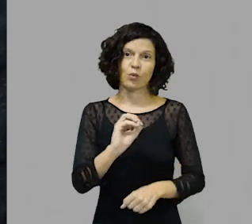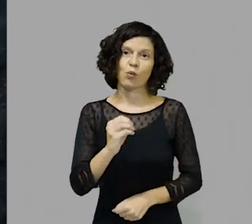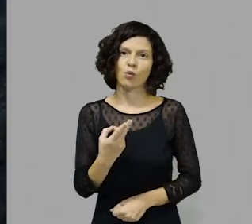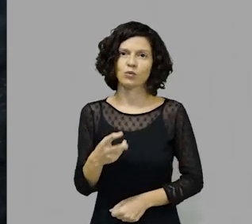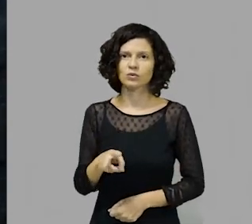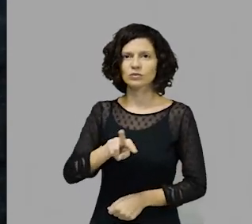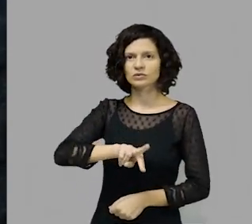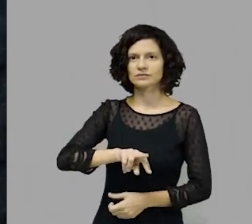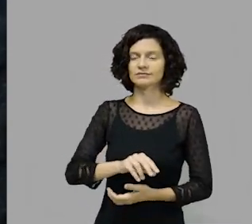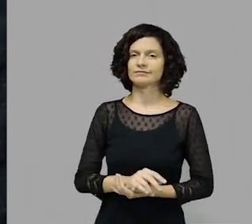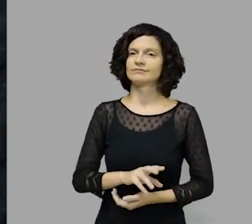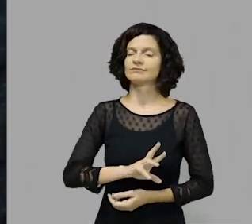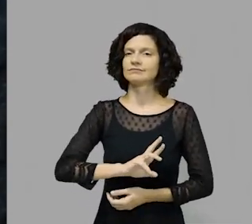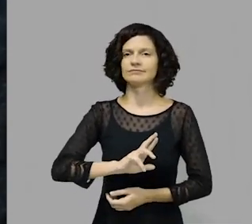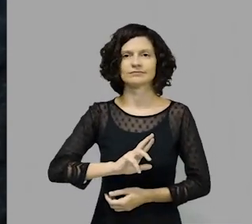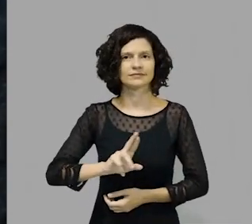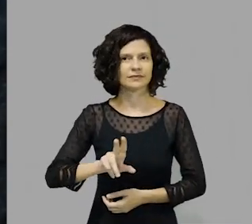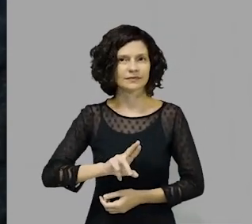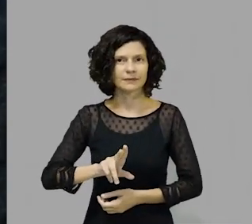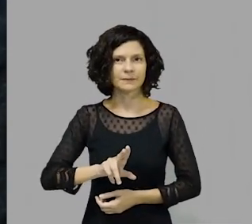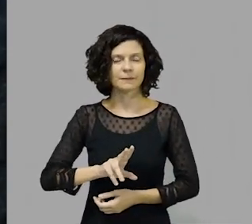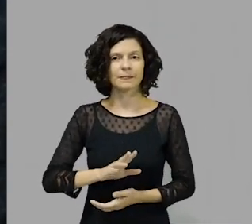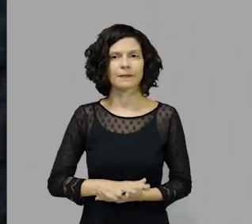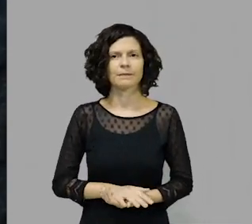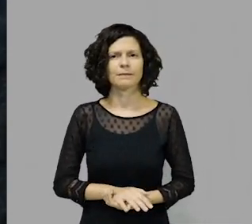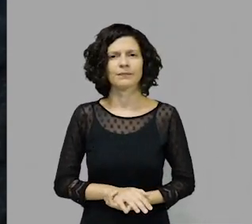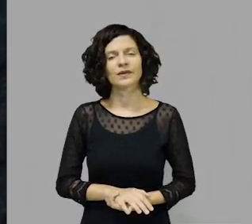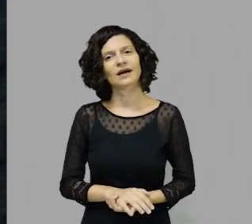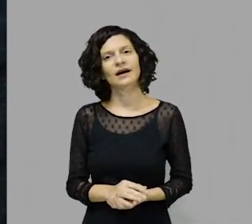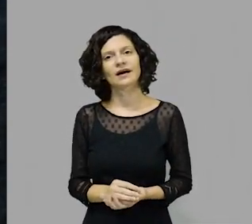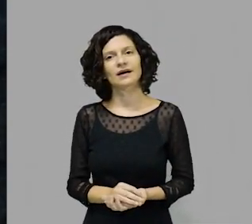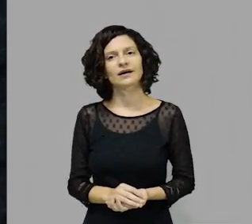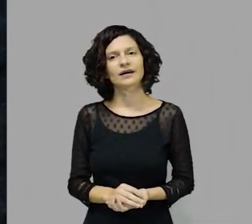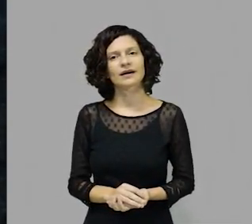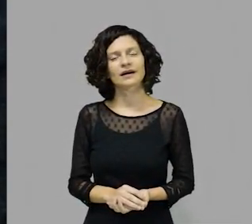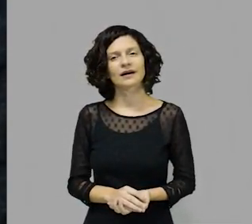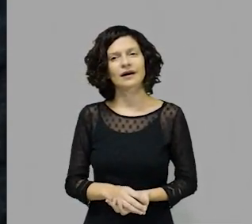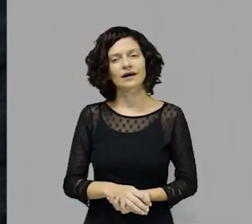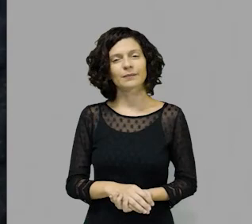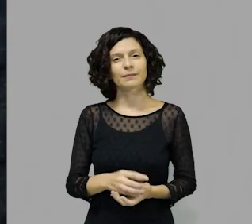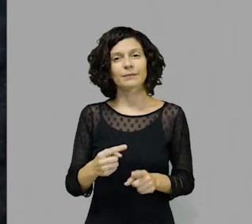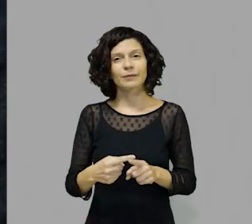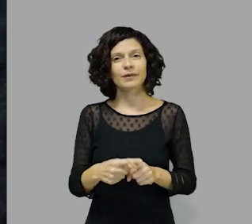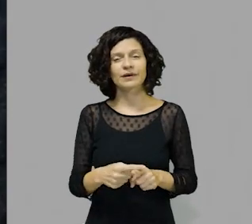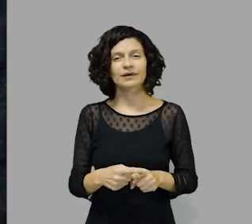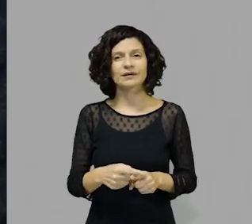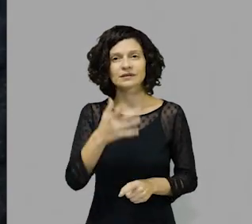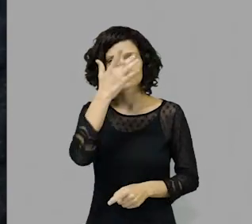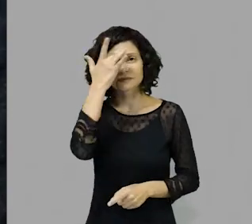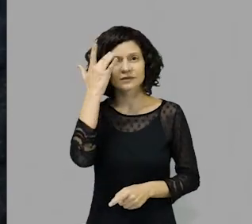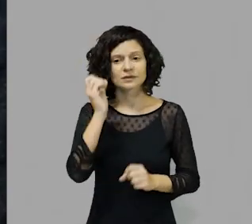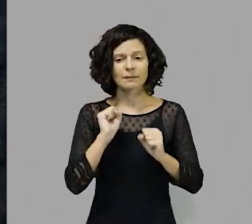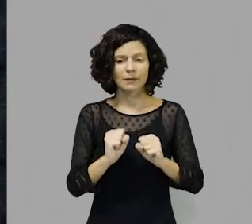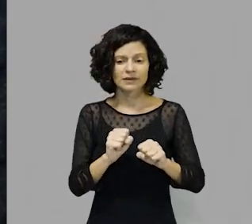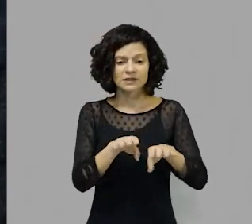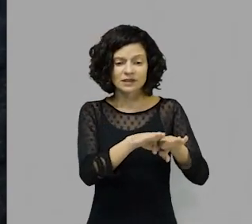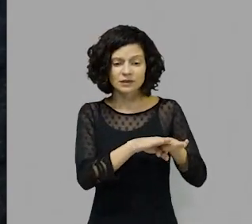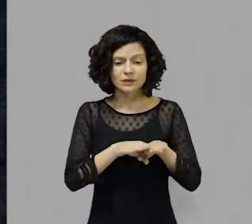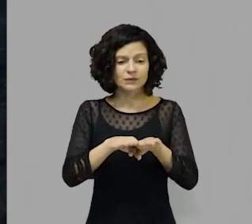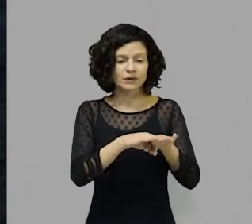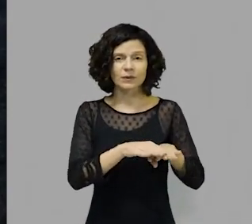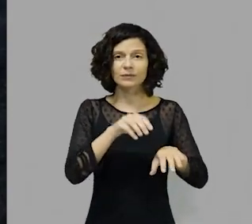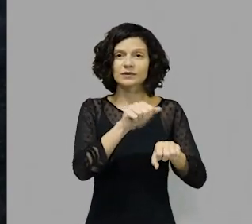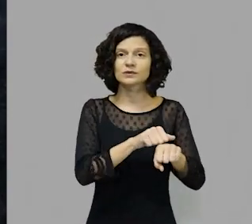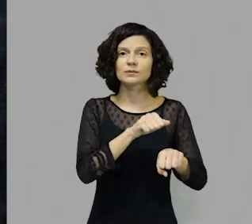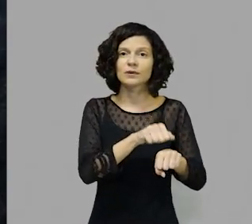da desigualdade não é a pobreza, porque todo mundo pode ser igualmente pobre, entendeu? E se todo mundo